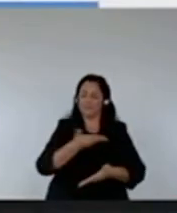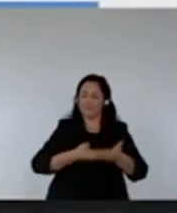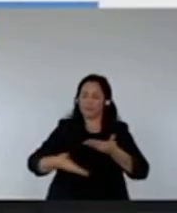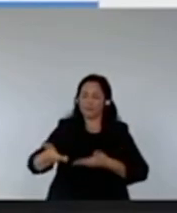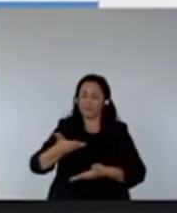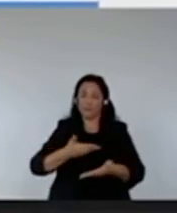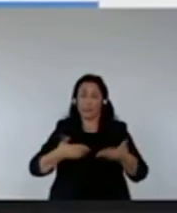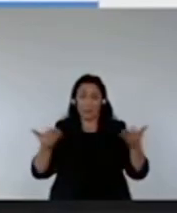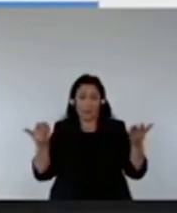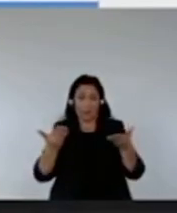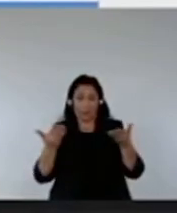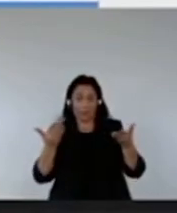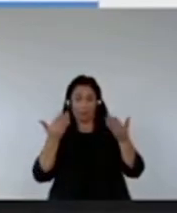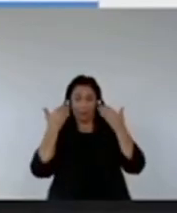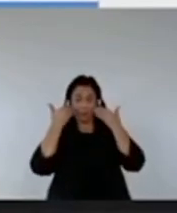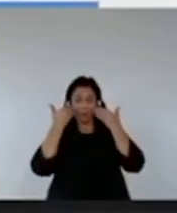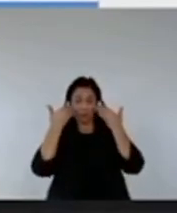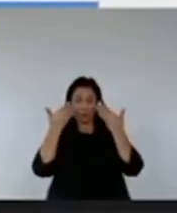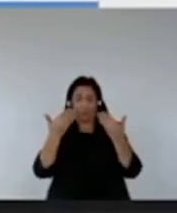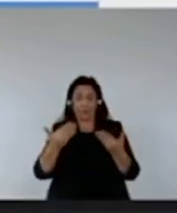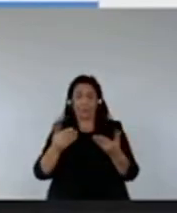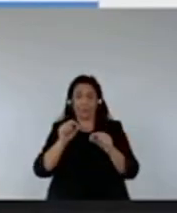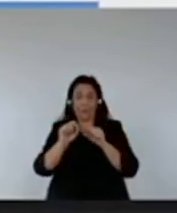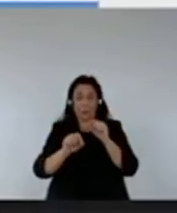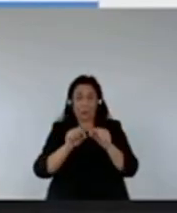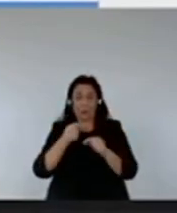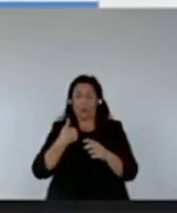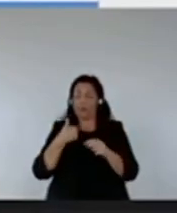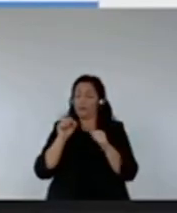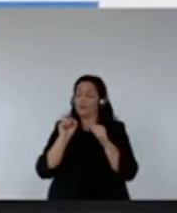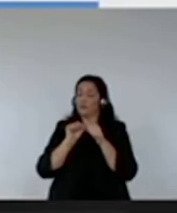apresentar para vocês. Eu fiz uma